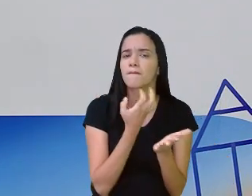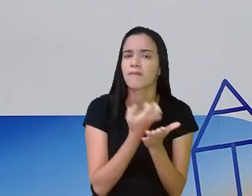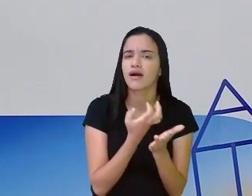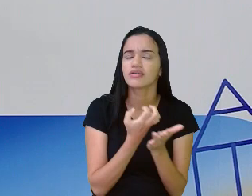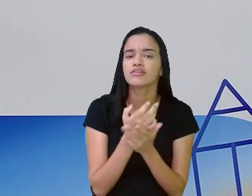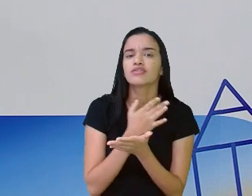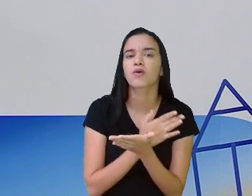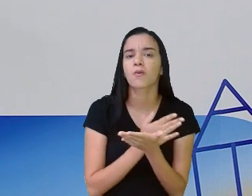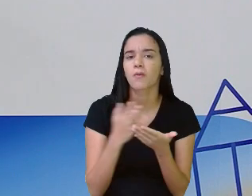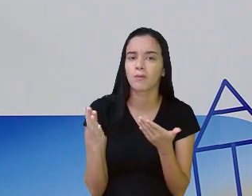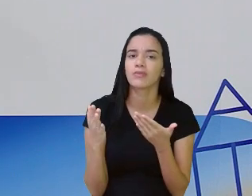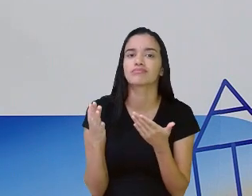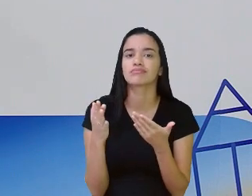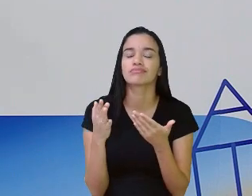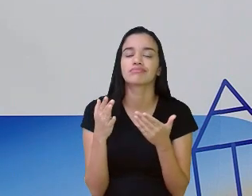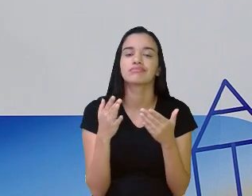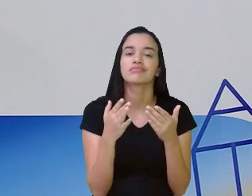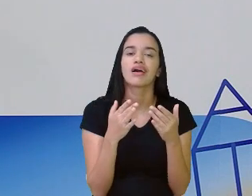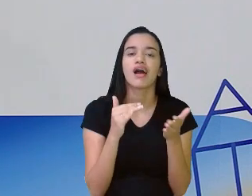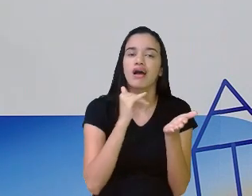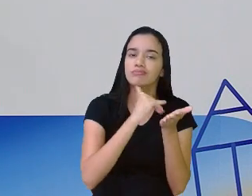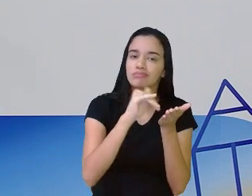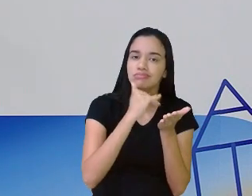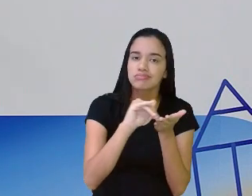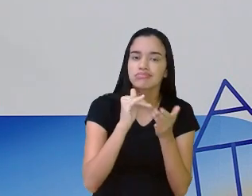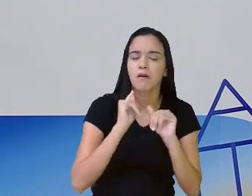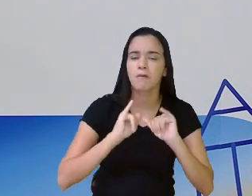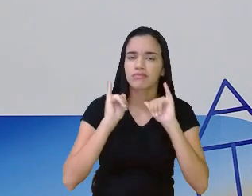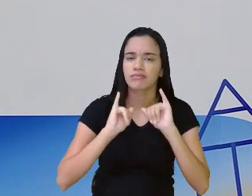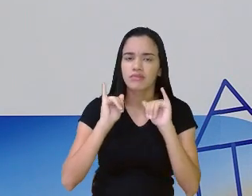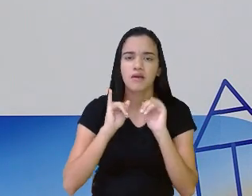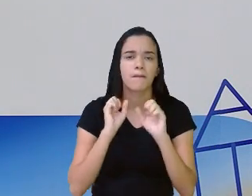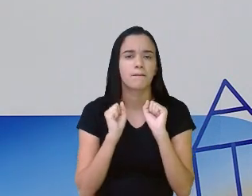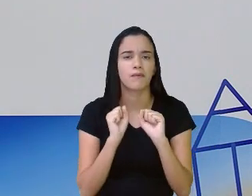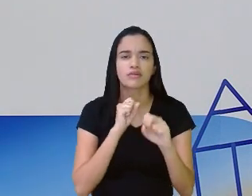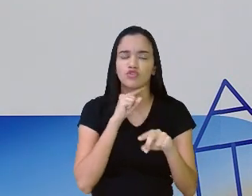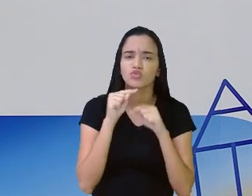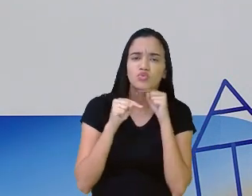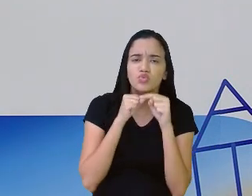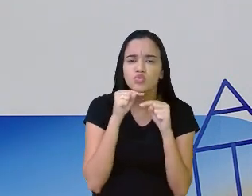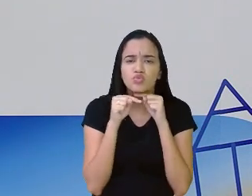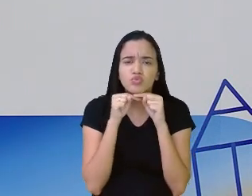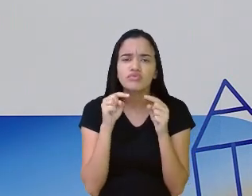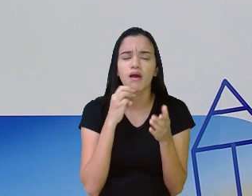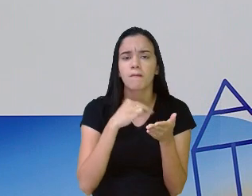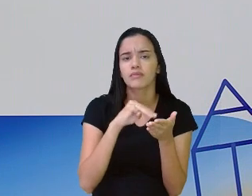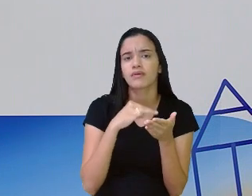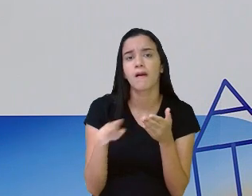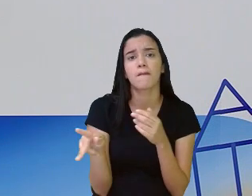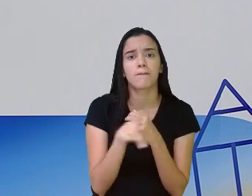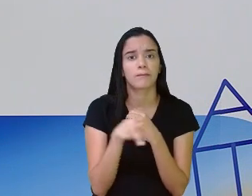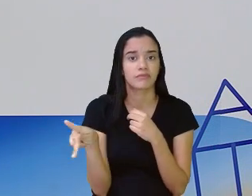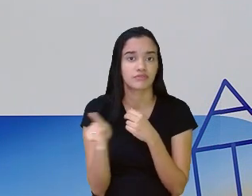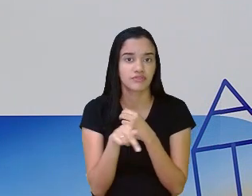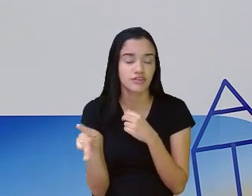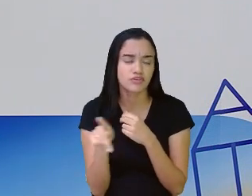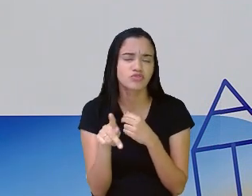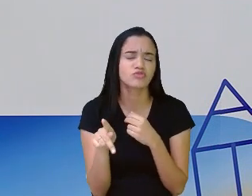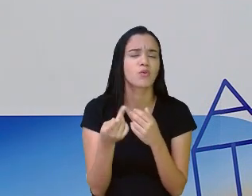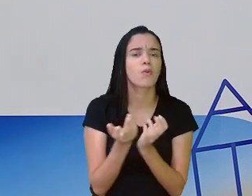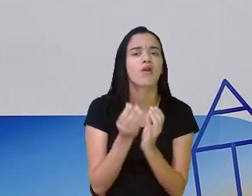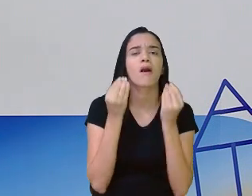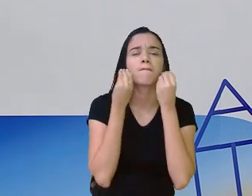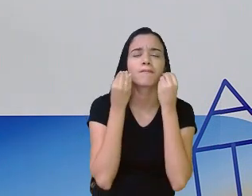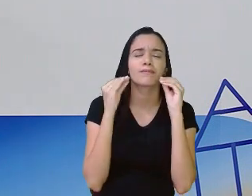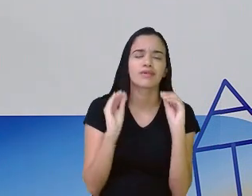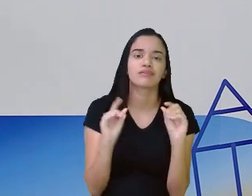já começa a mandar teu recado. Pode mandar dúvida, pode mandar mensagem para a professora, pode mandar beijo